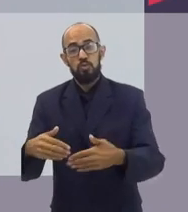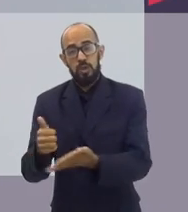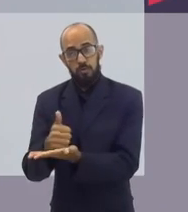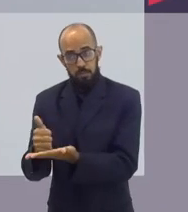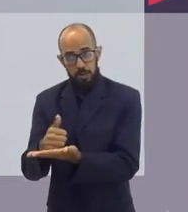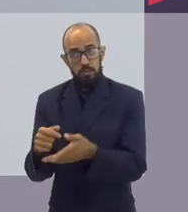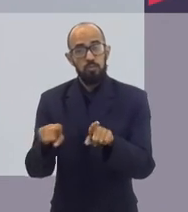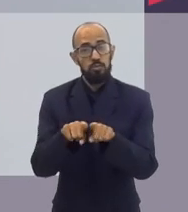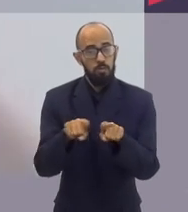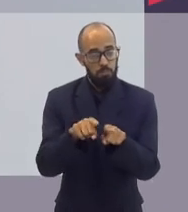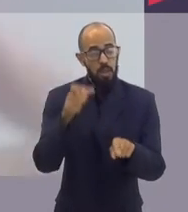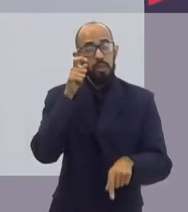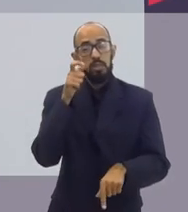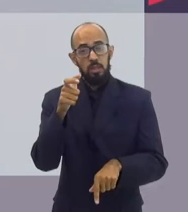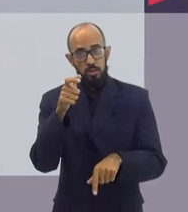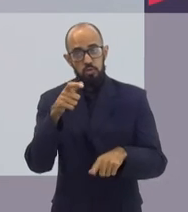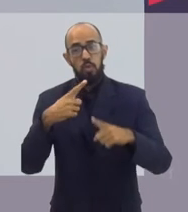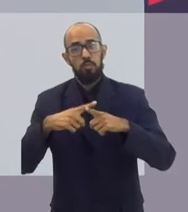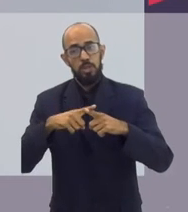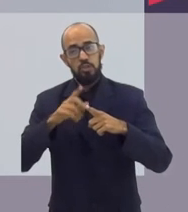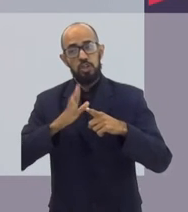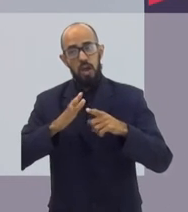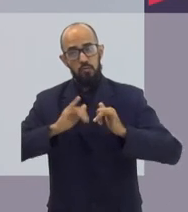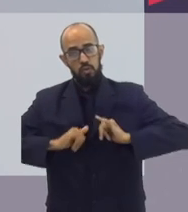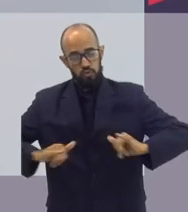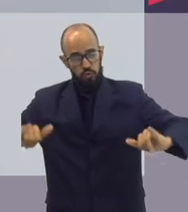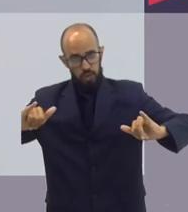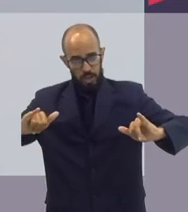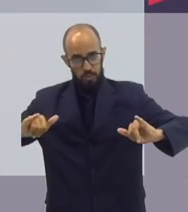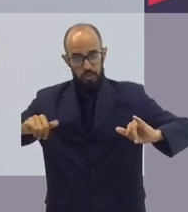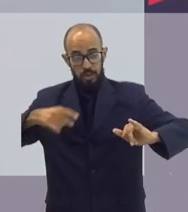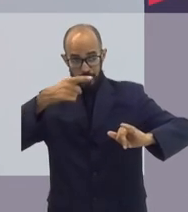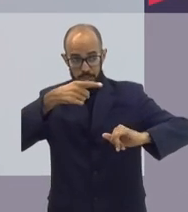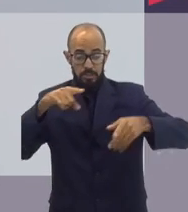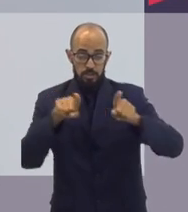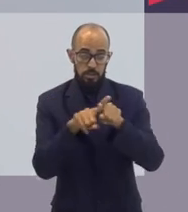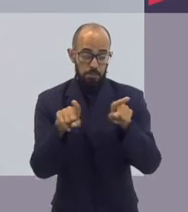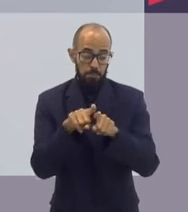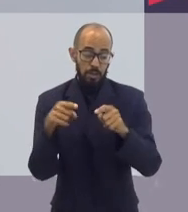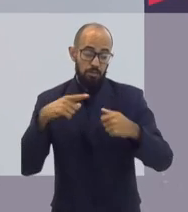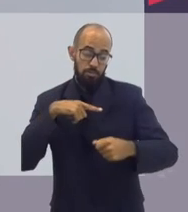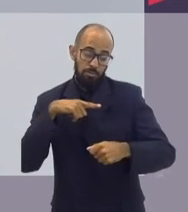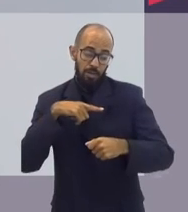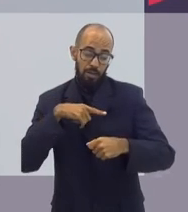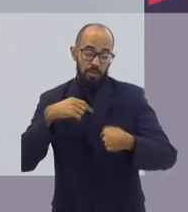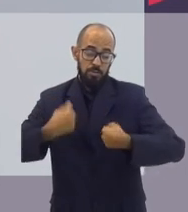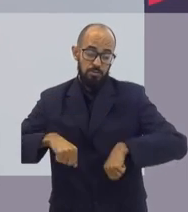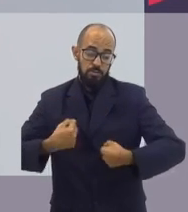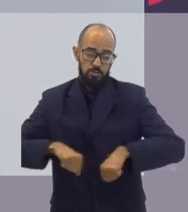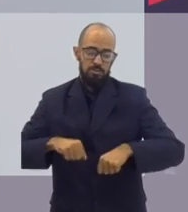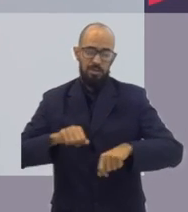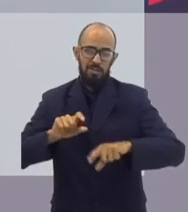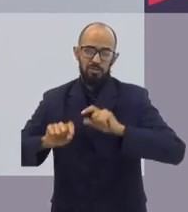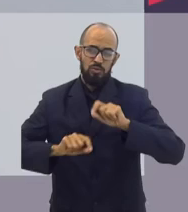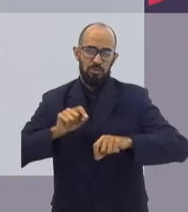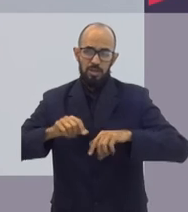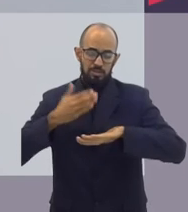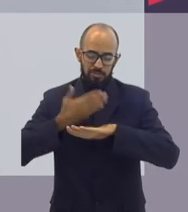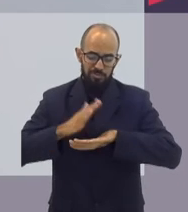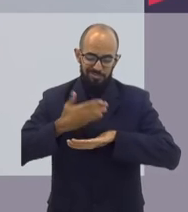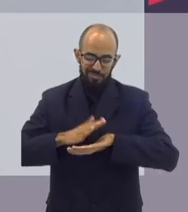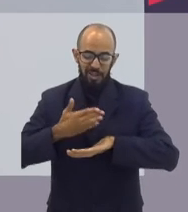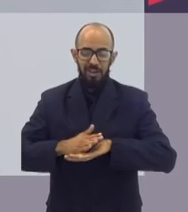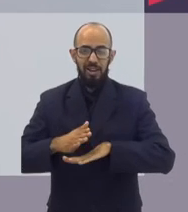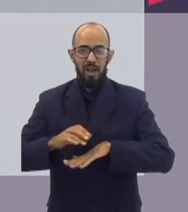se interessou, porque foi divulgado, e nós sabemos que eles também têm a necessidade de treinar